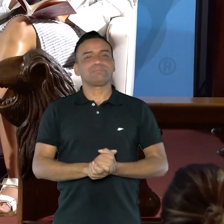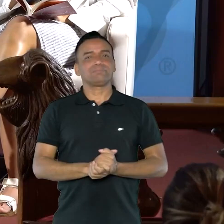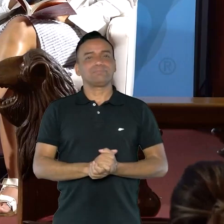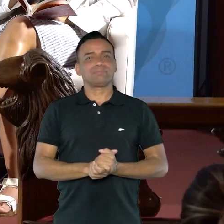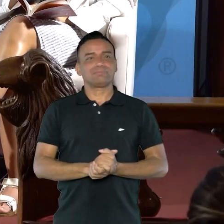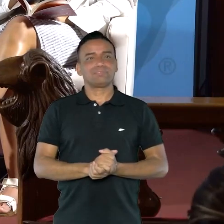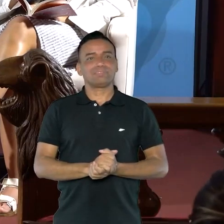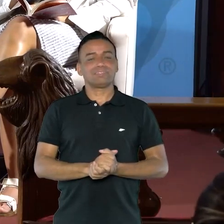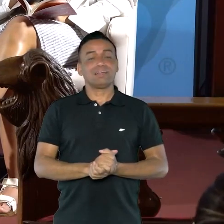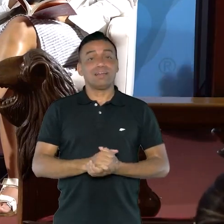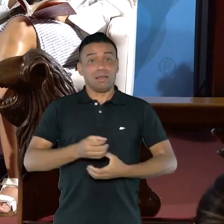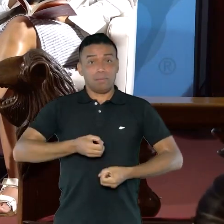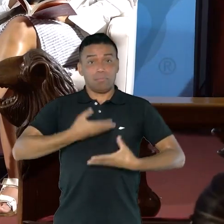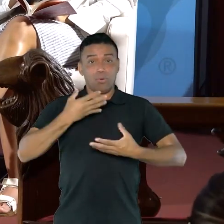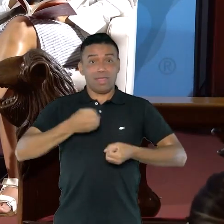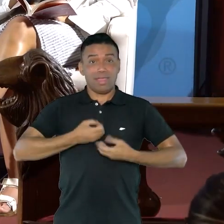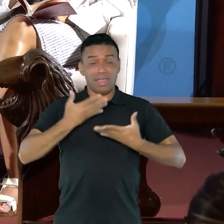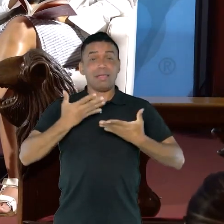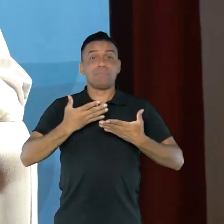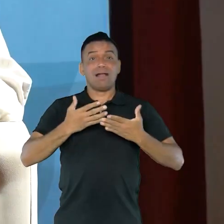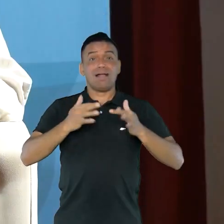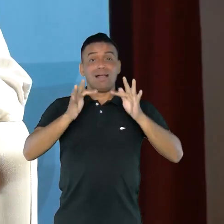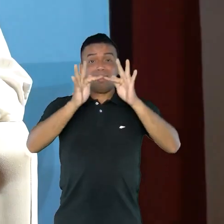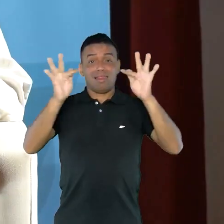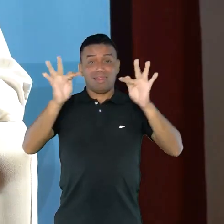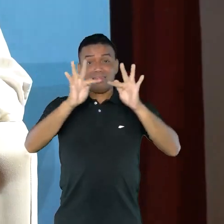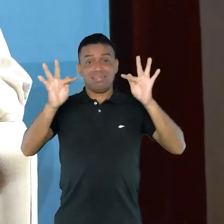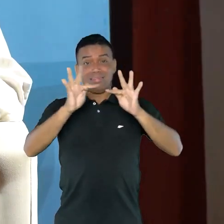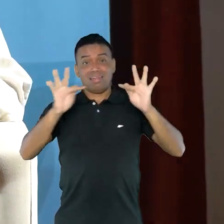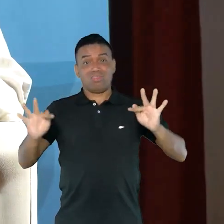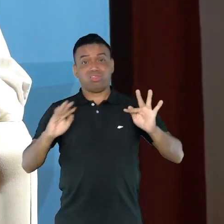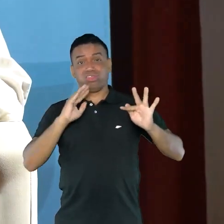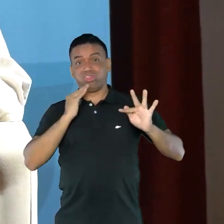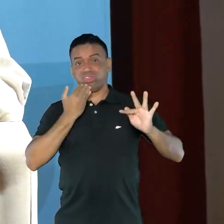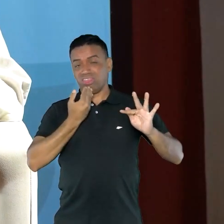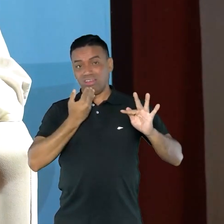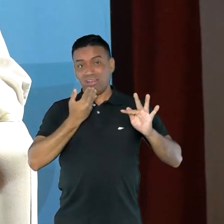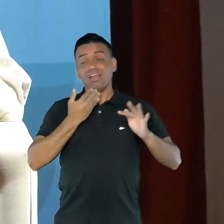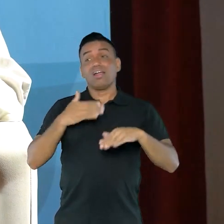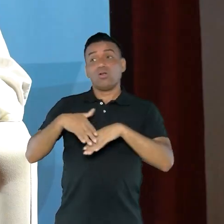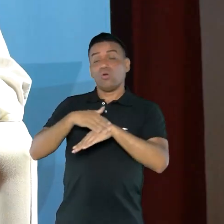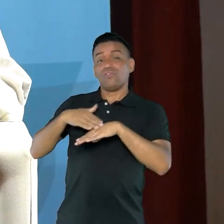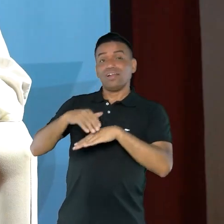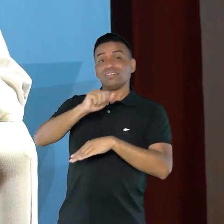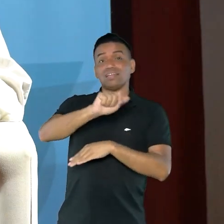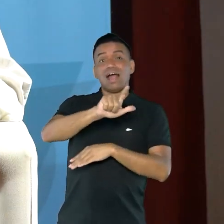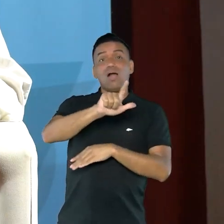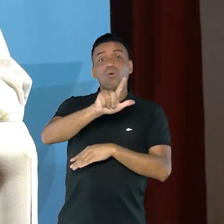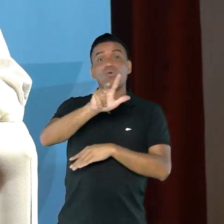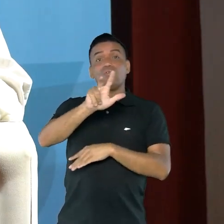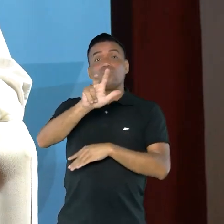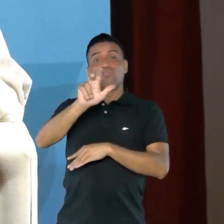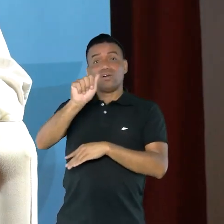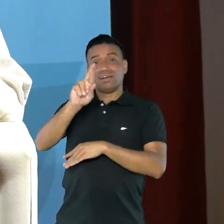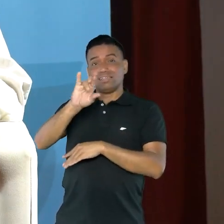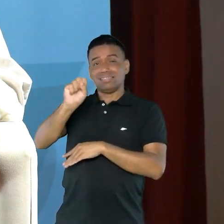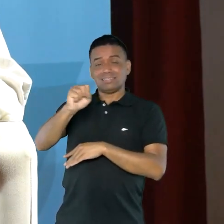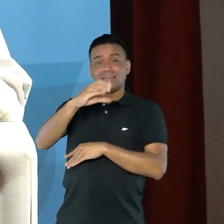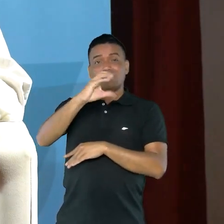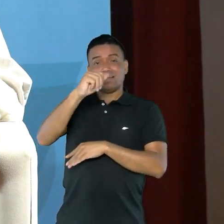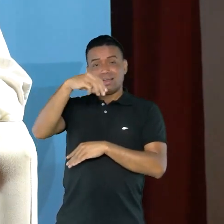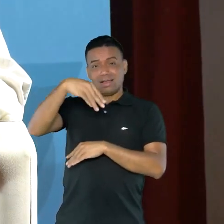Chama Poema em Linhas Tortas. Outra conversa com Álvaro de Campos. Mais do que te